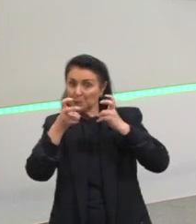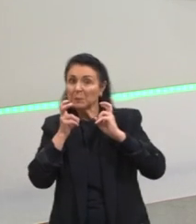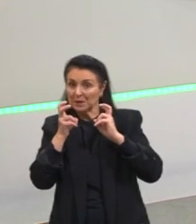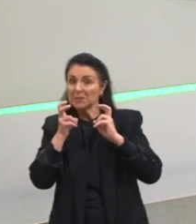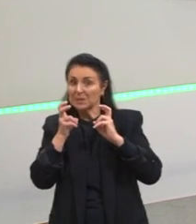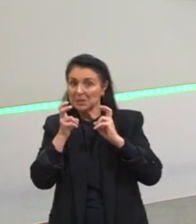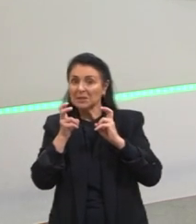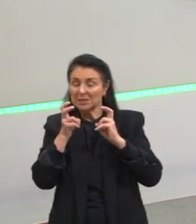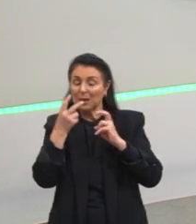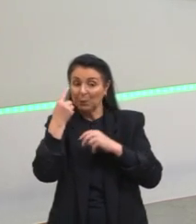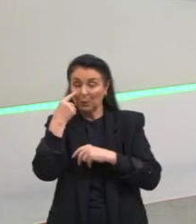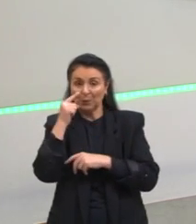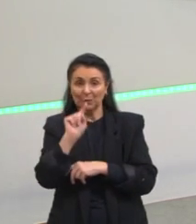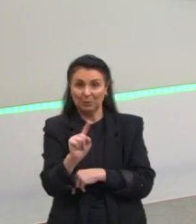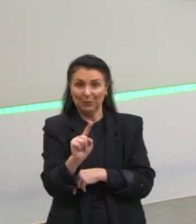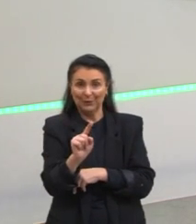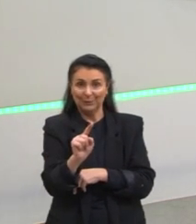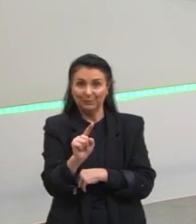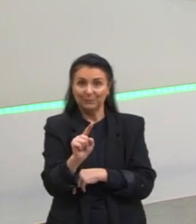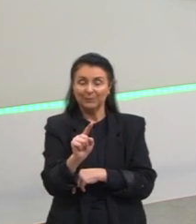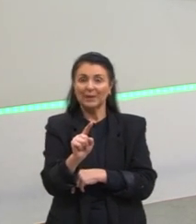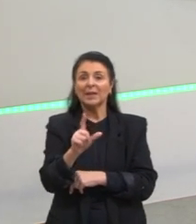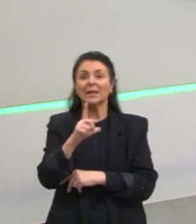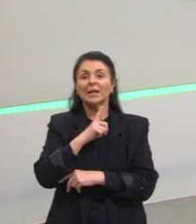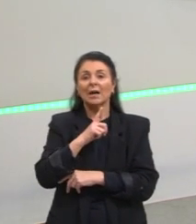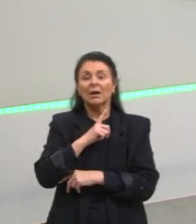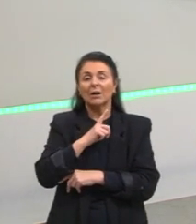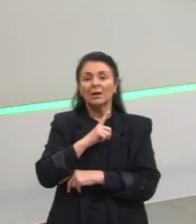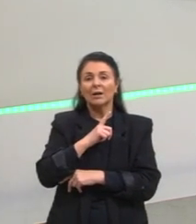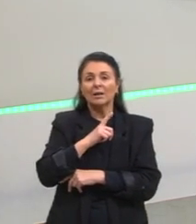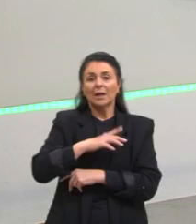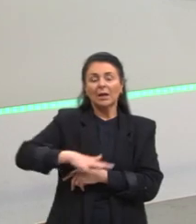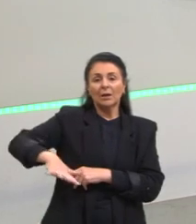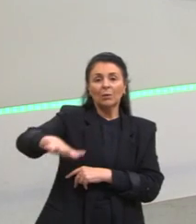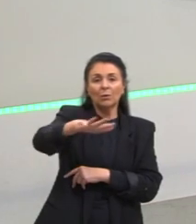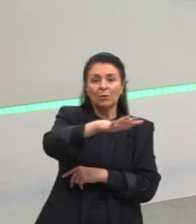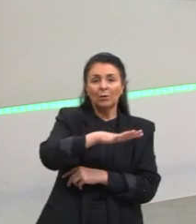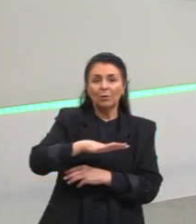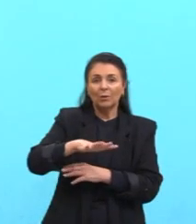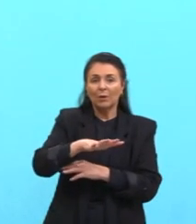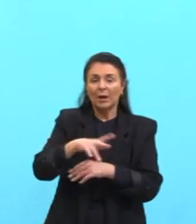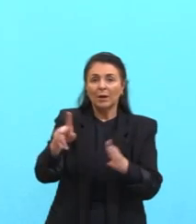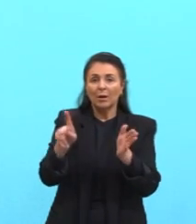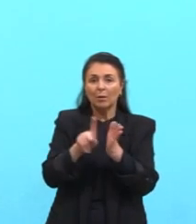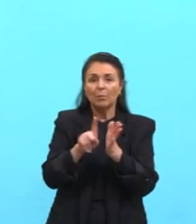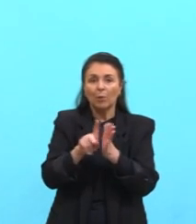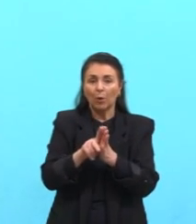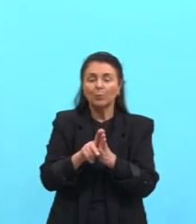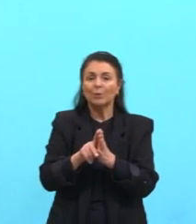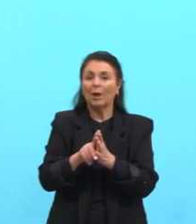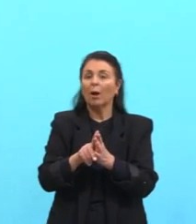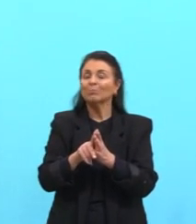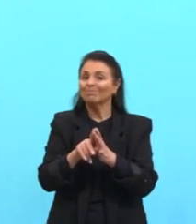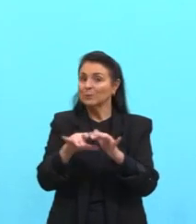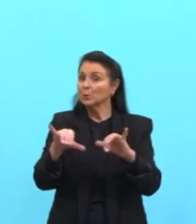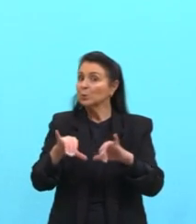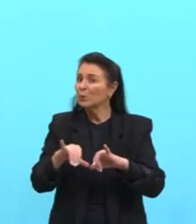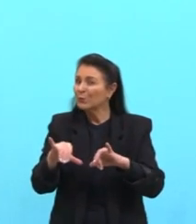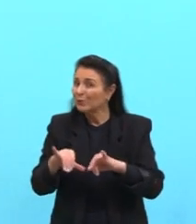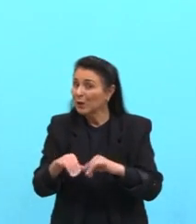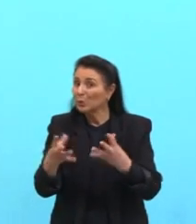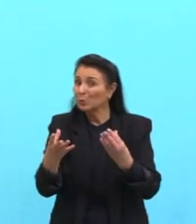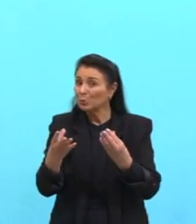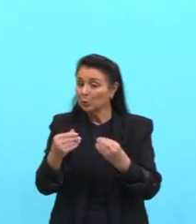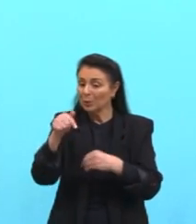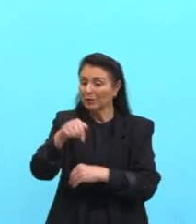colocados aguçada É e aqui nós vamos ter um local aqui de dar cedo bem atacado no mundo inteiro né não é só